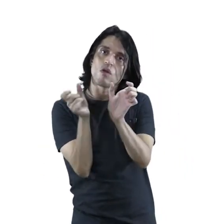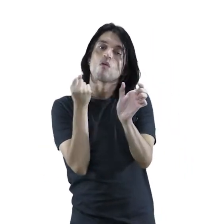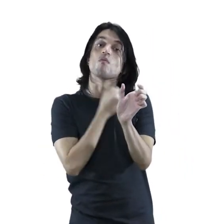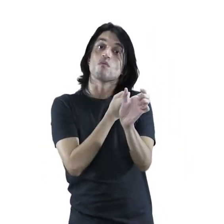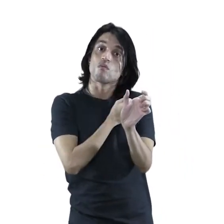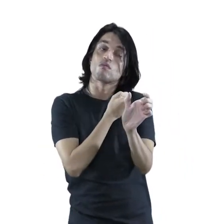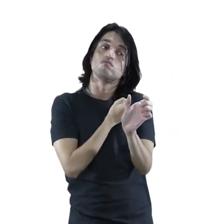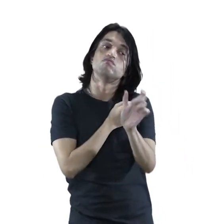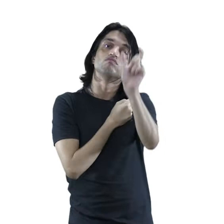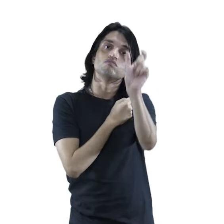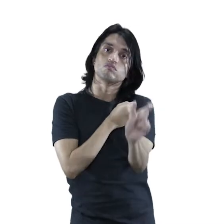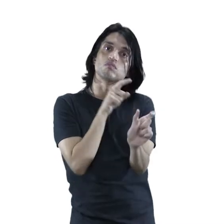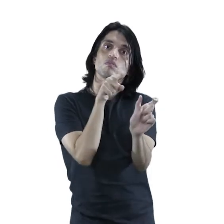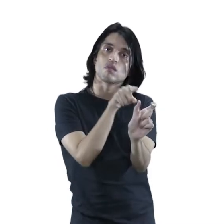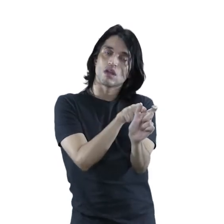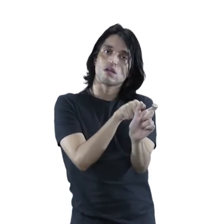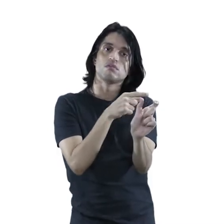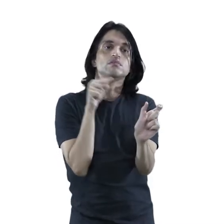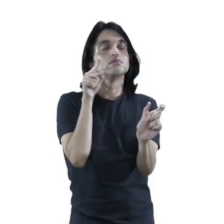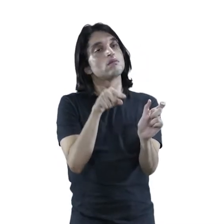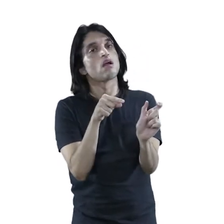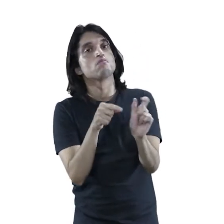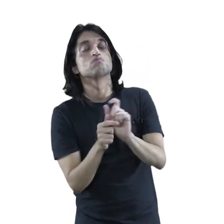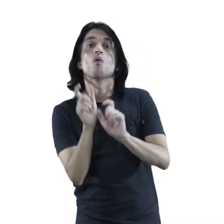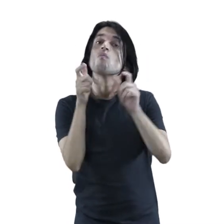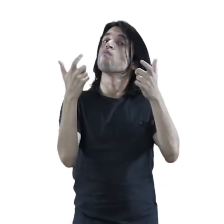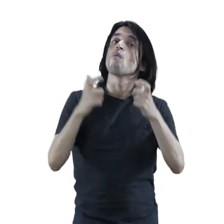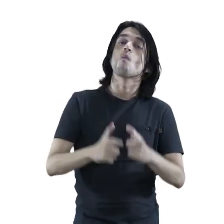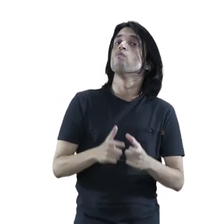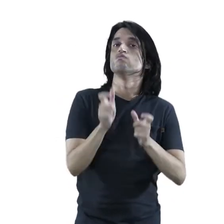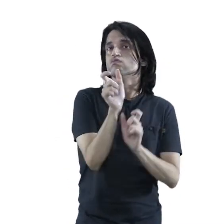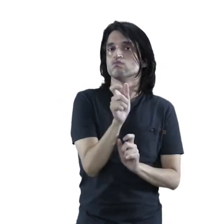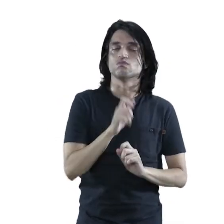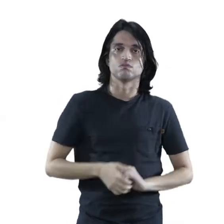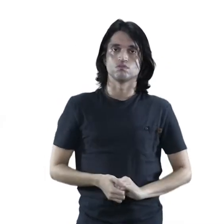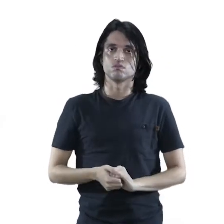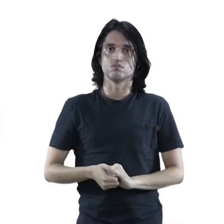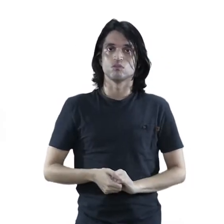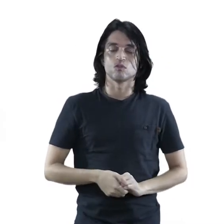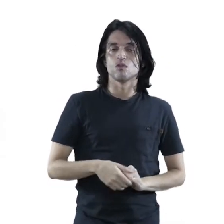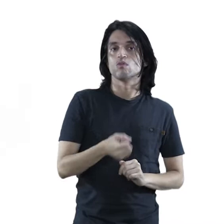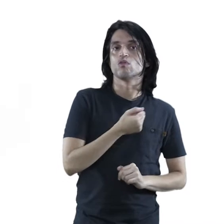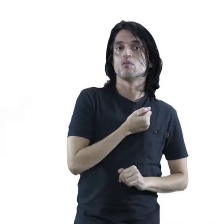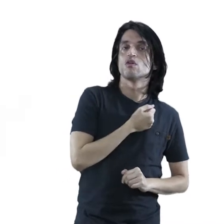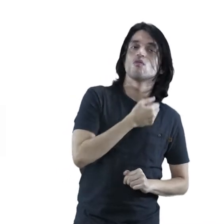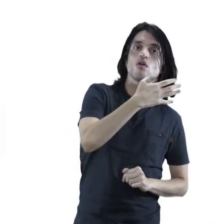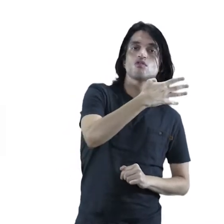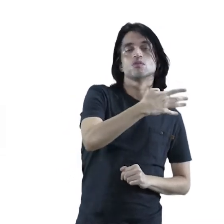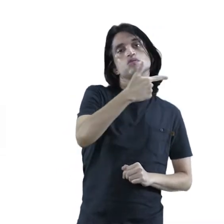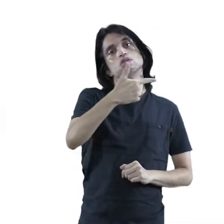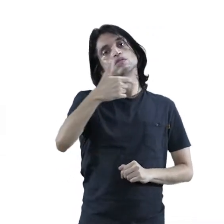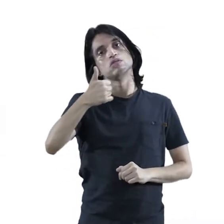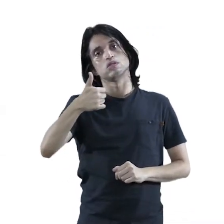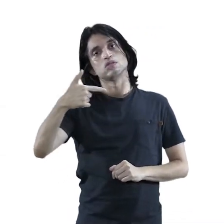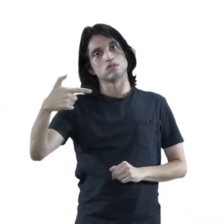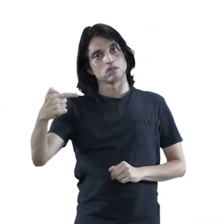sistema posicional, ou seja, o valor que o número possui depende da posição a qual ele está. Exemplo: